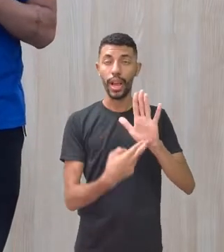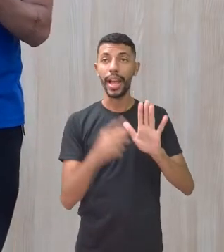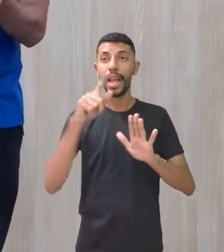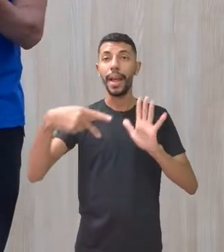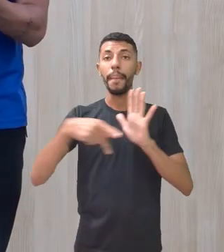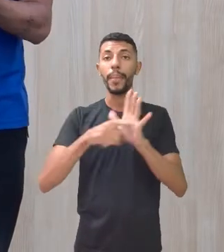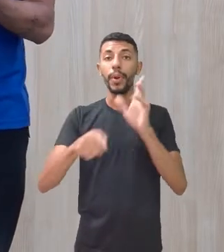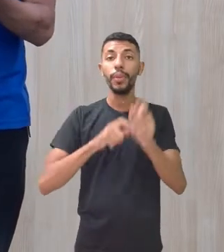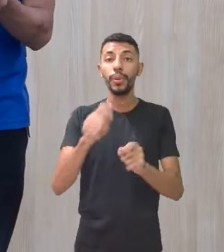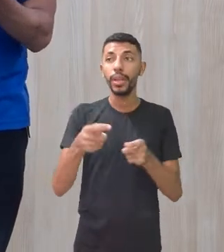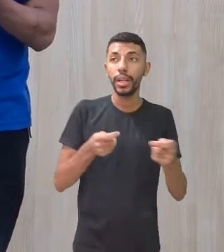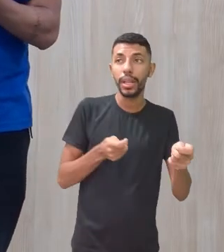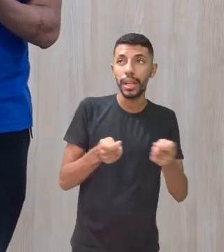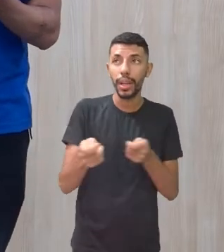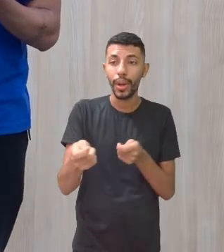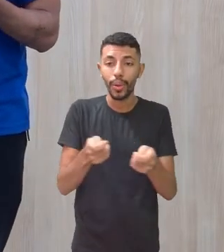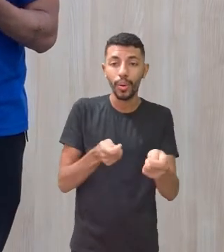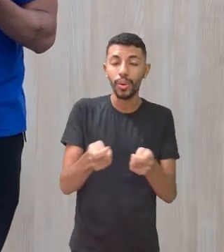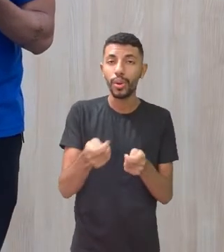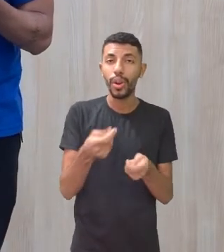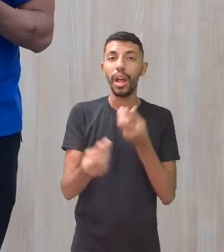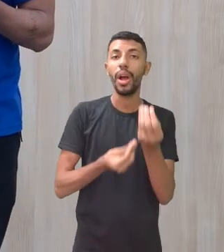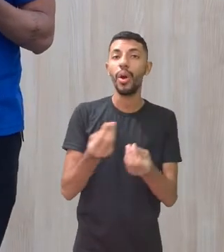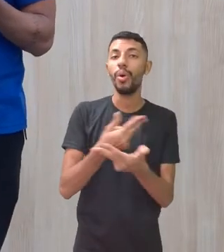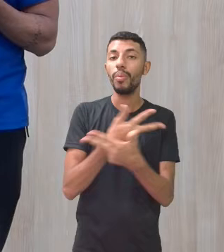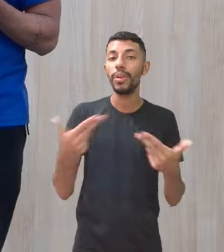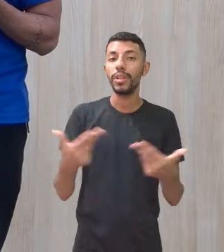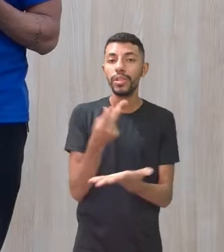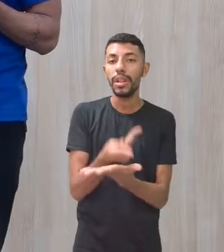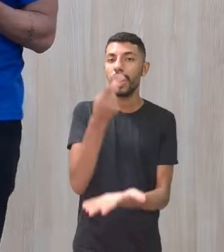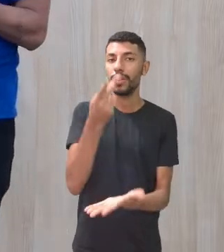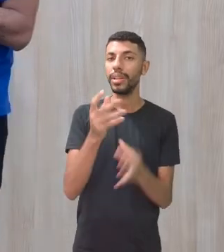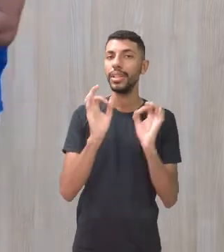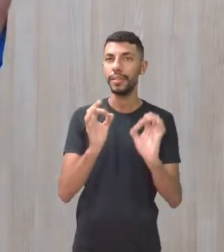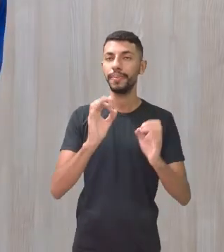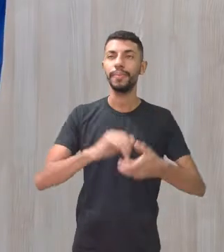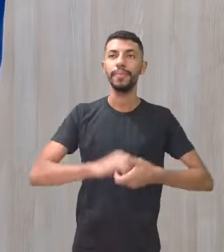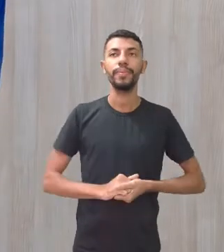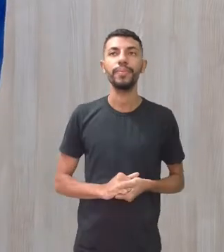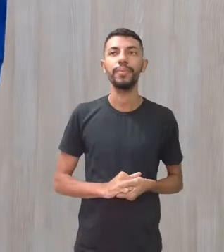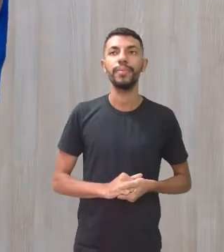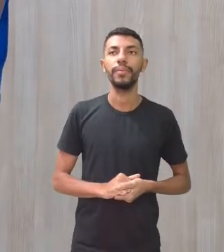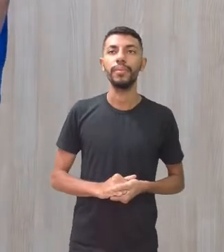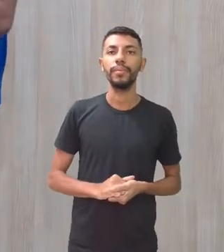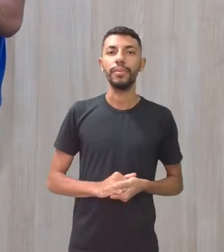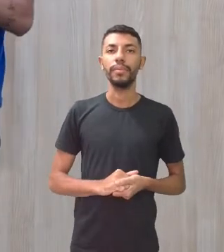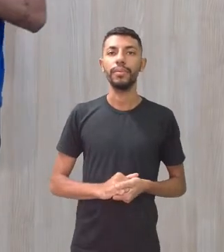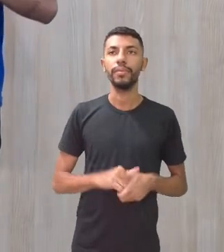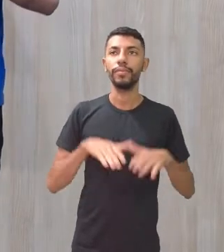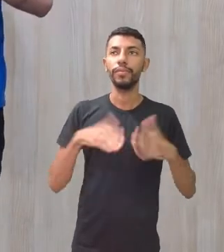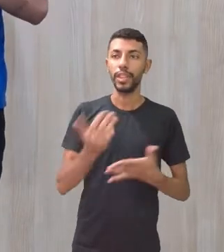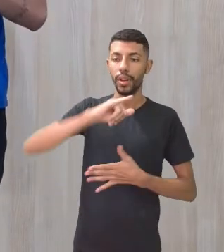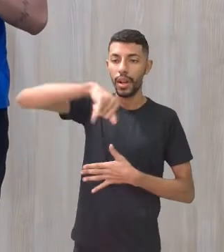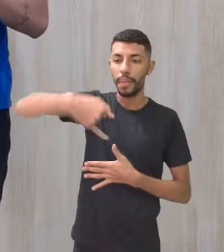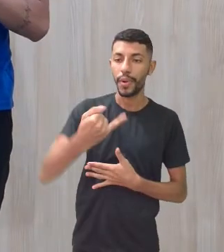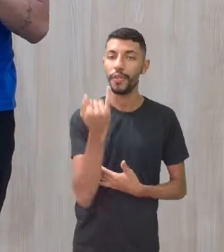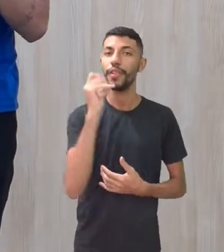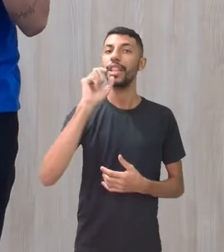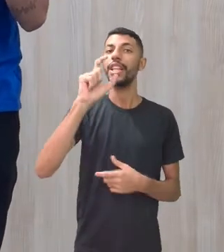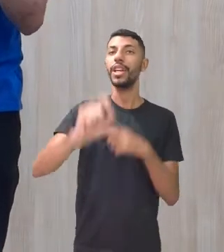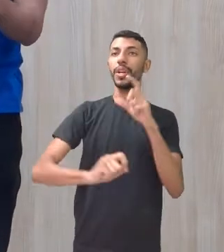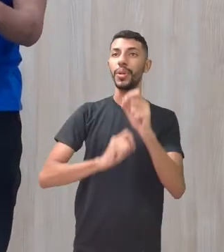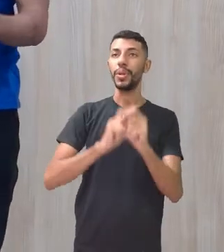para regular como é que as coisas vão acontecer, né? Então, pegando aí o gancho do que é, né,